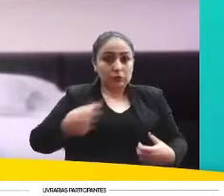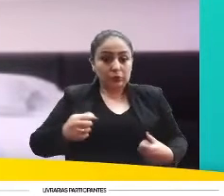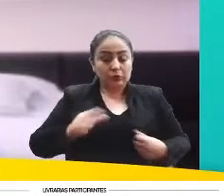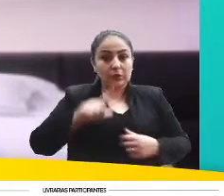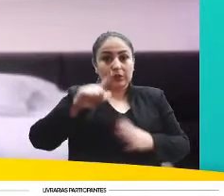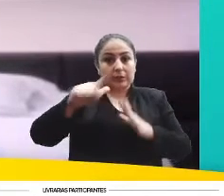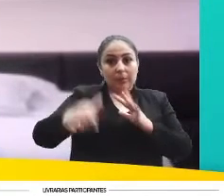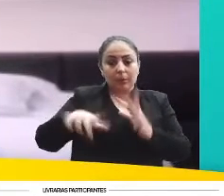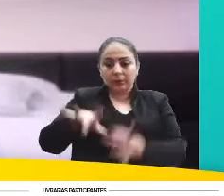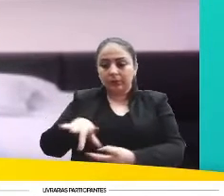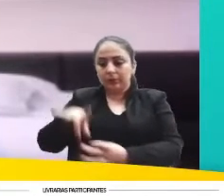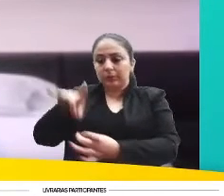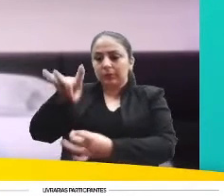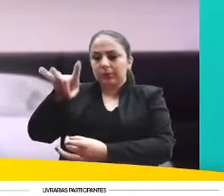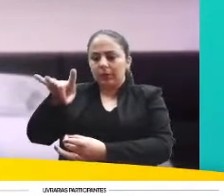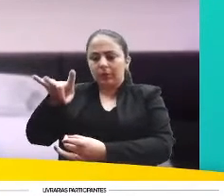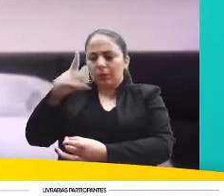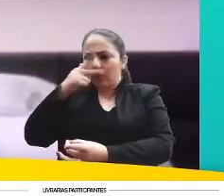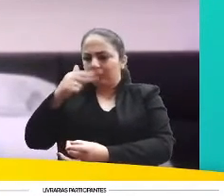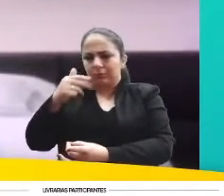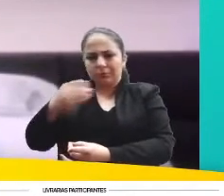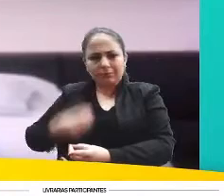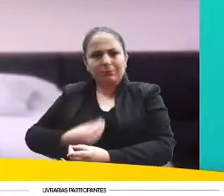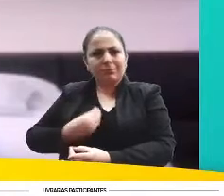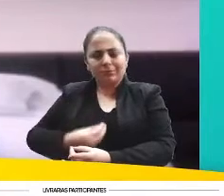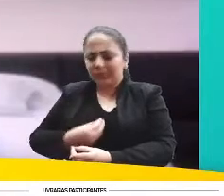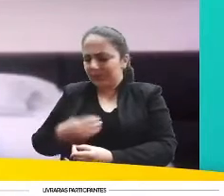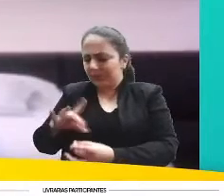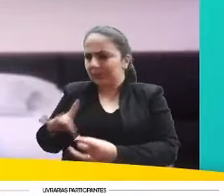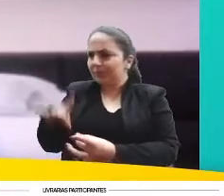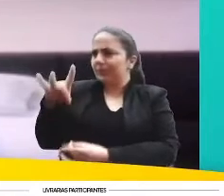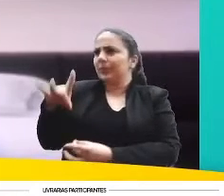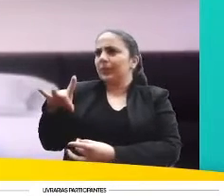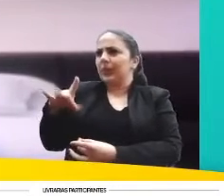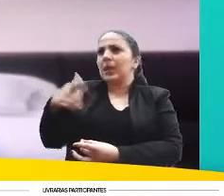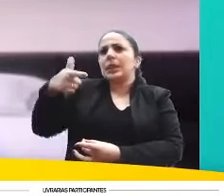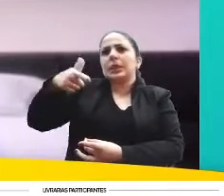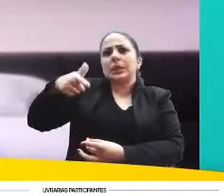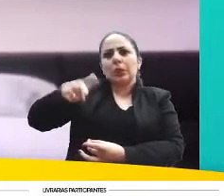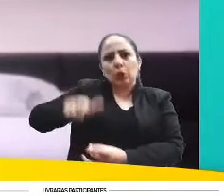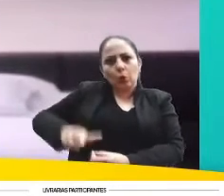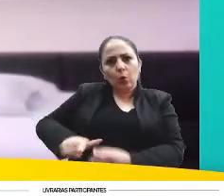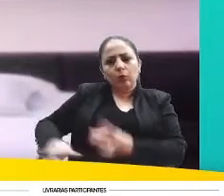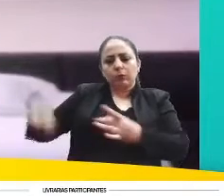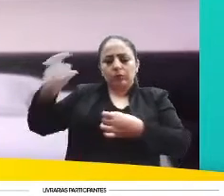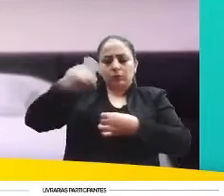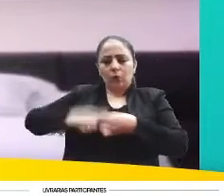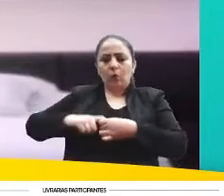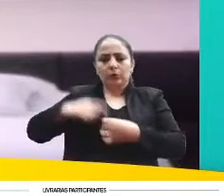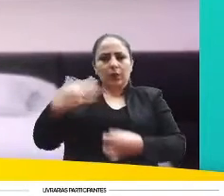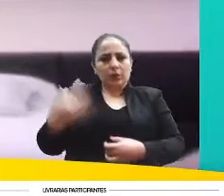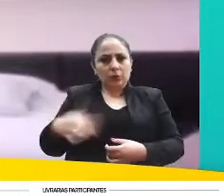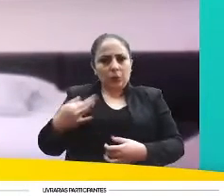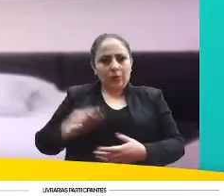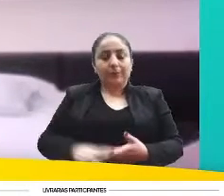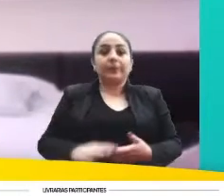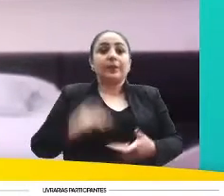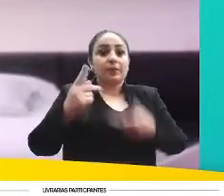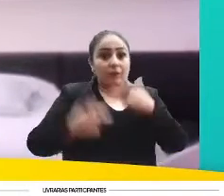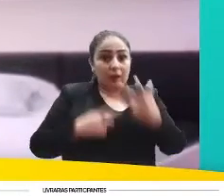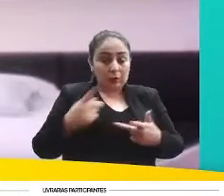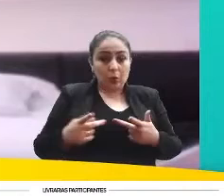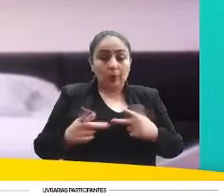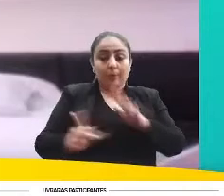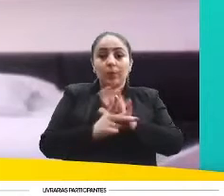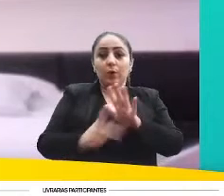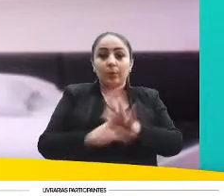encontra no mundo espiritual vivo, ele se defronta de novo com a sua própria dor. E a parte que você falou, Bruno, é a